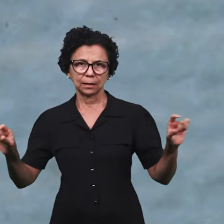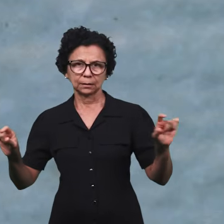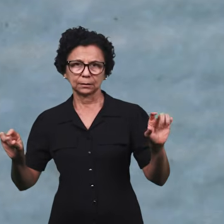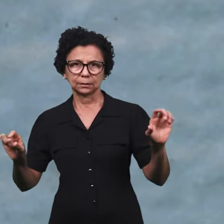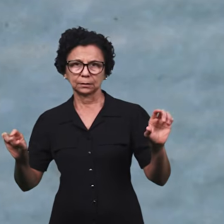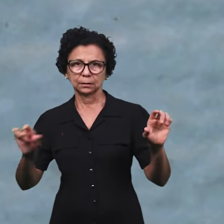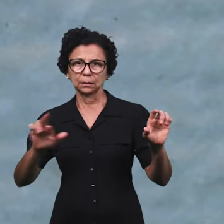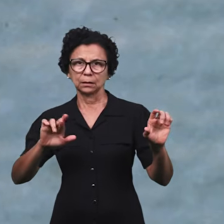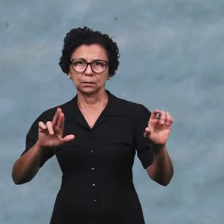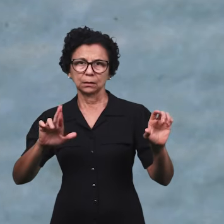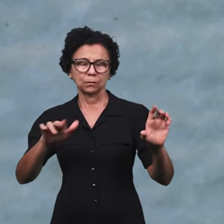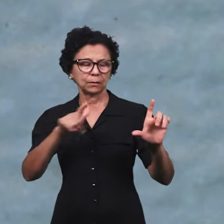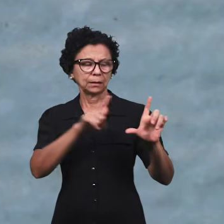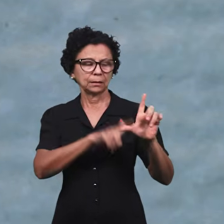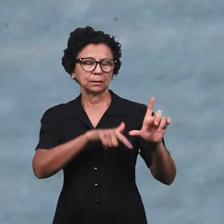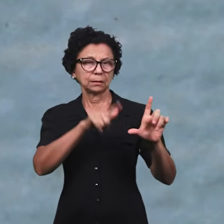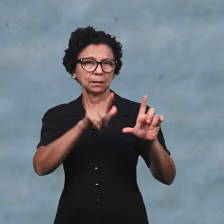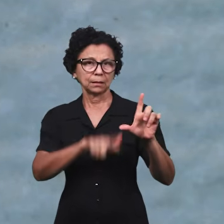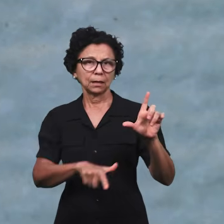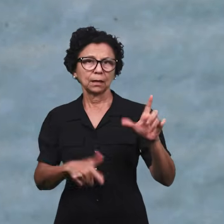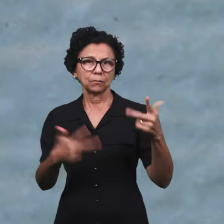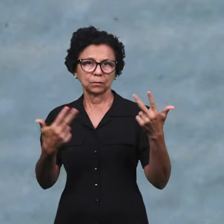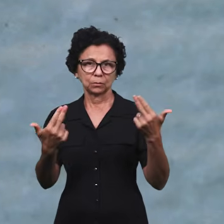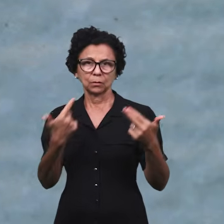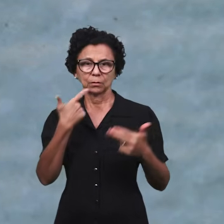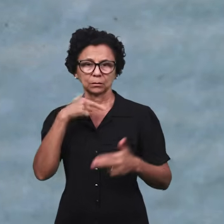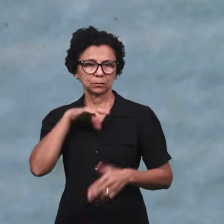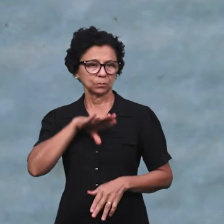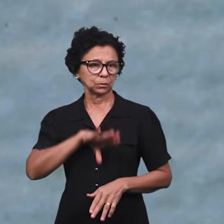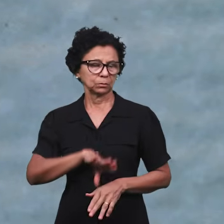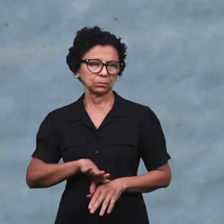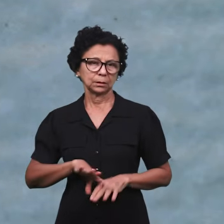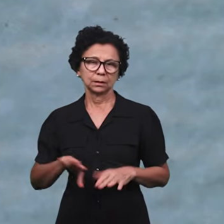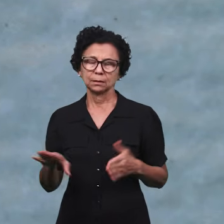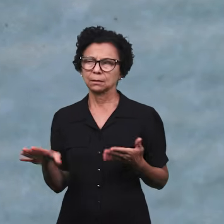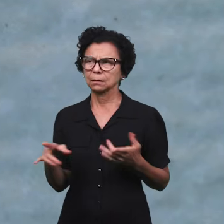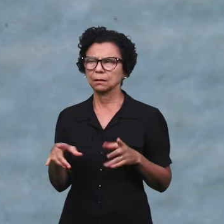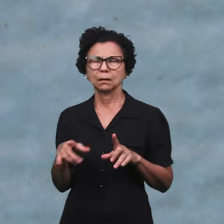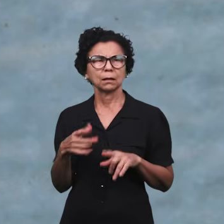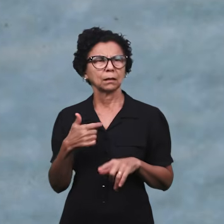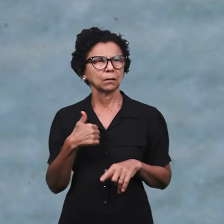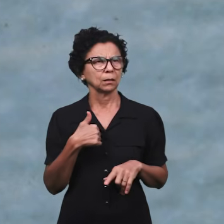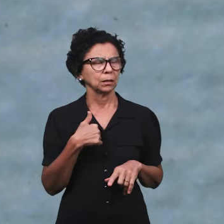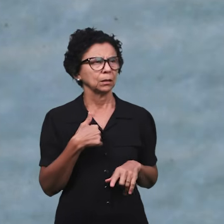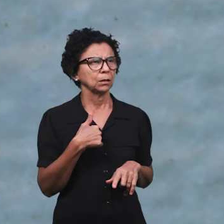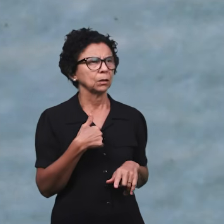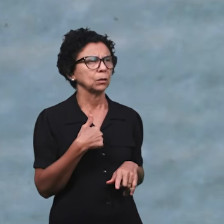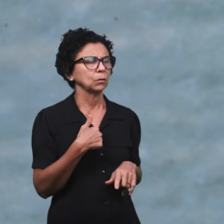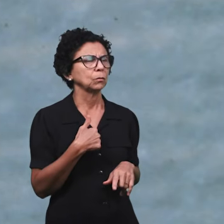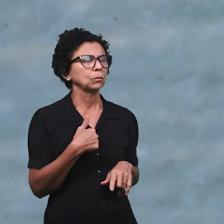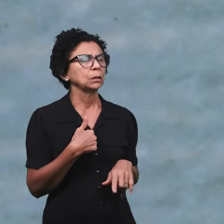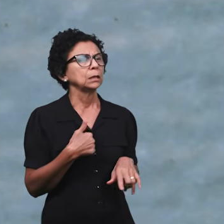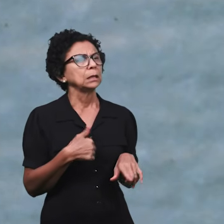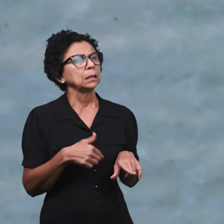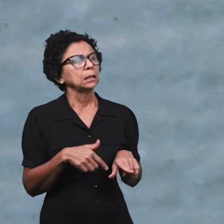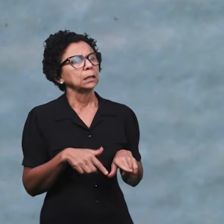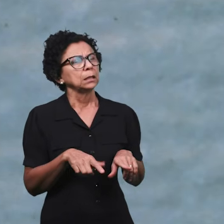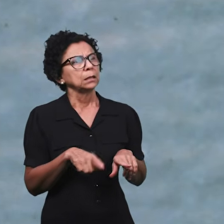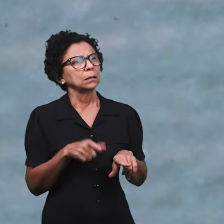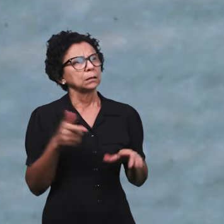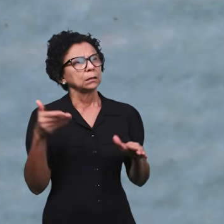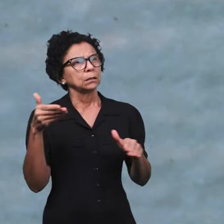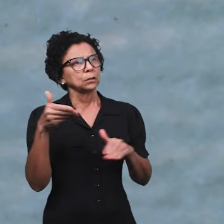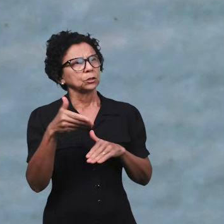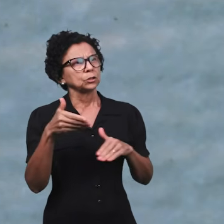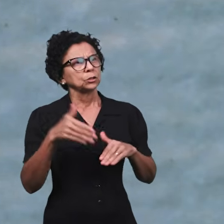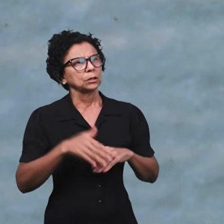a língua portuguesa, né? Não. Há, inclusive, uma história que eu ouvi das intérpretes quando eu cheguei aqui, que no chuveiro